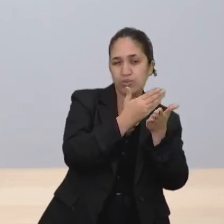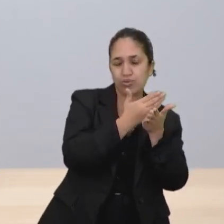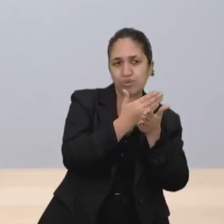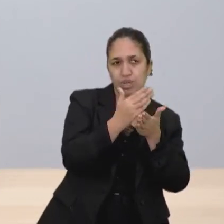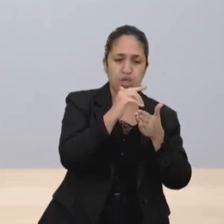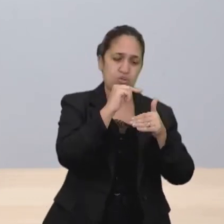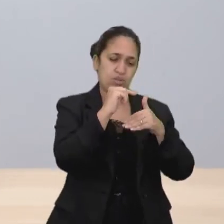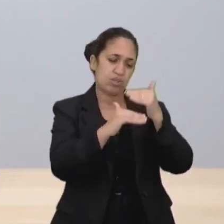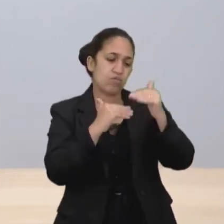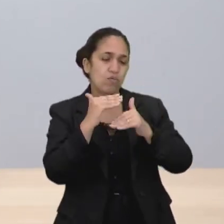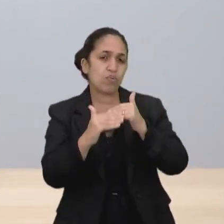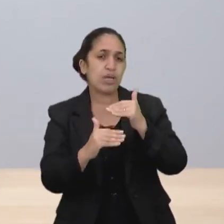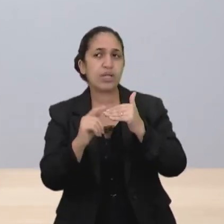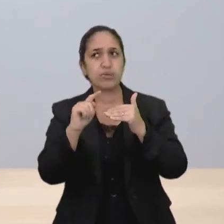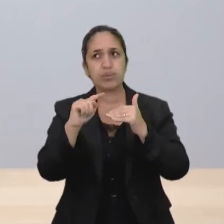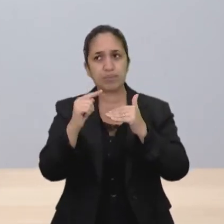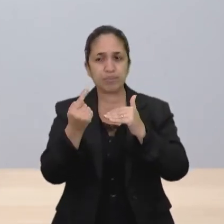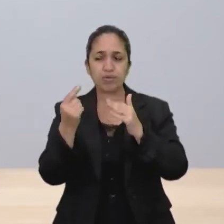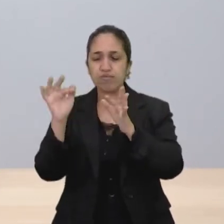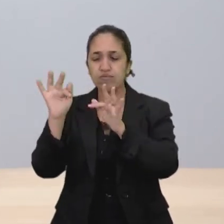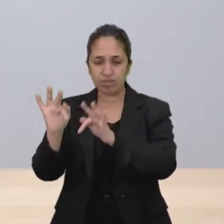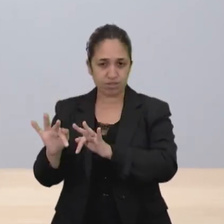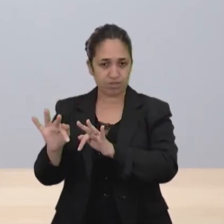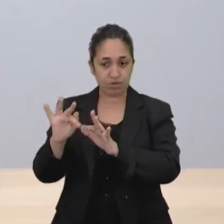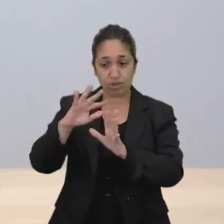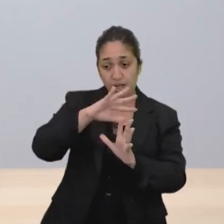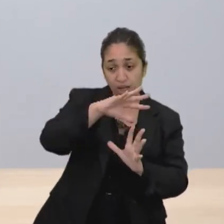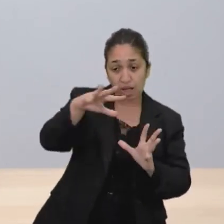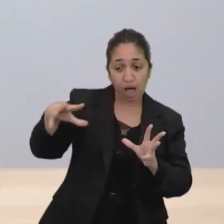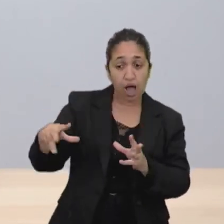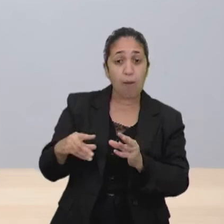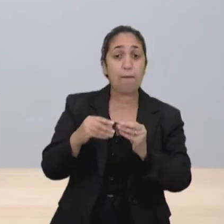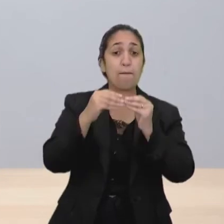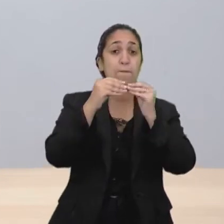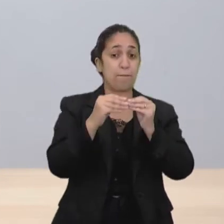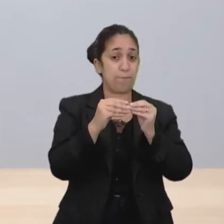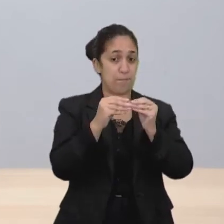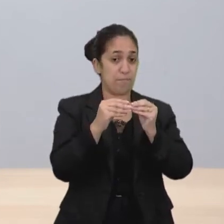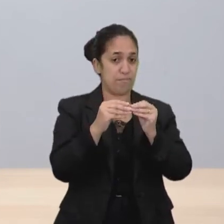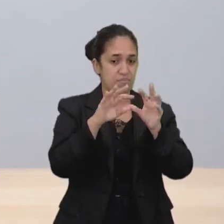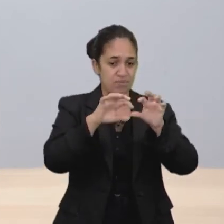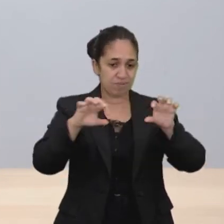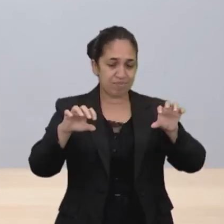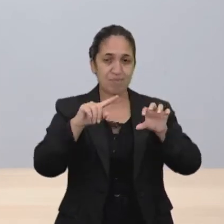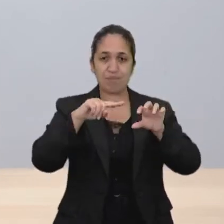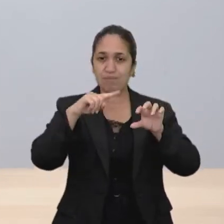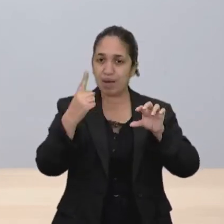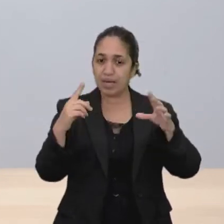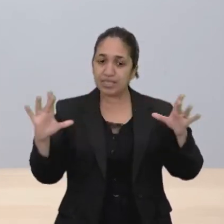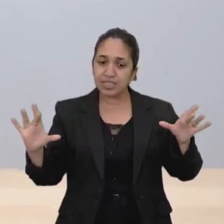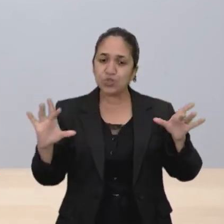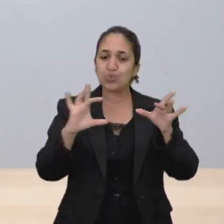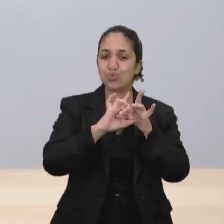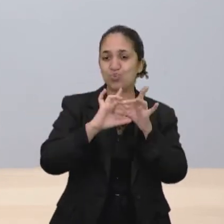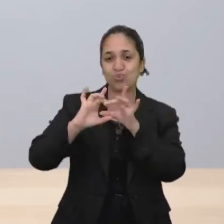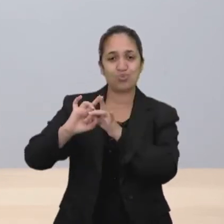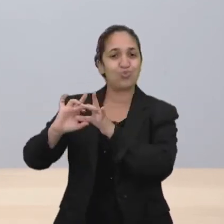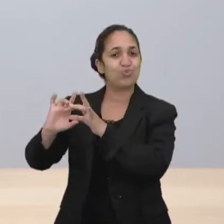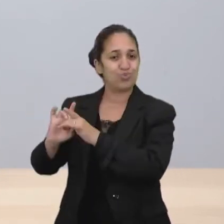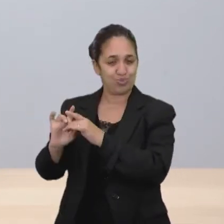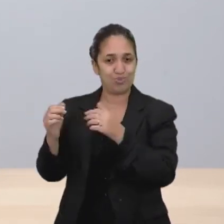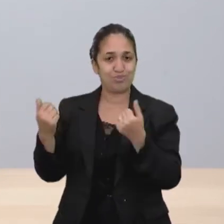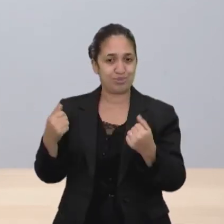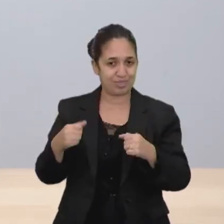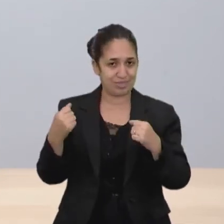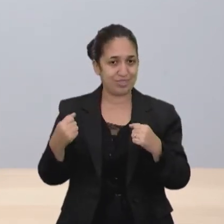do desenvolvimento, depois a parte da finalização. Essas partes elas são desmembradas, mas na verdade elas se conversam. Então,